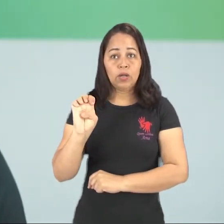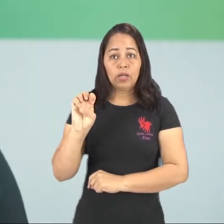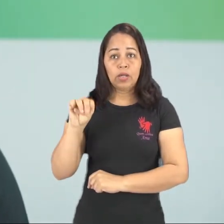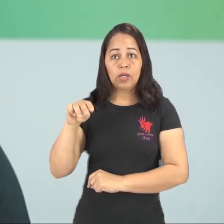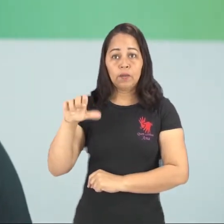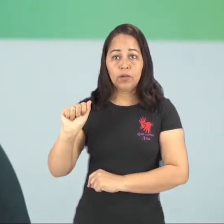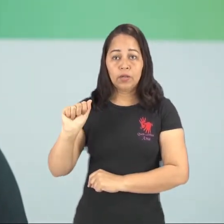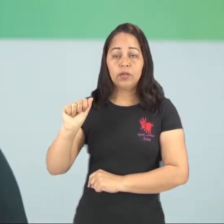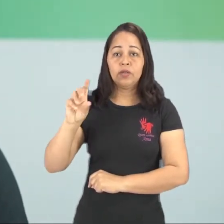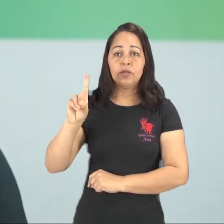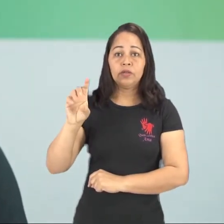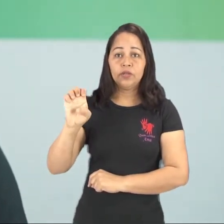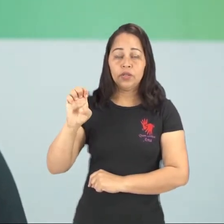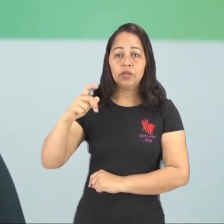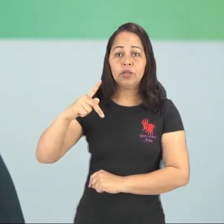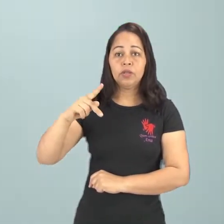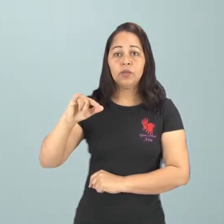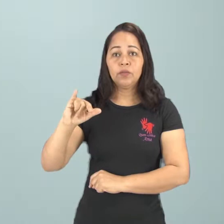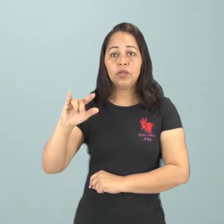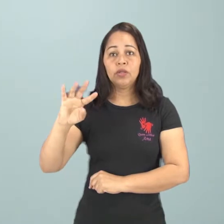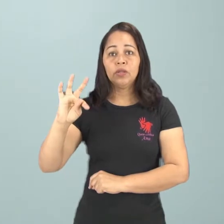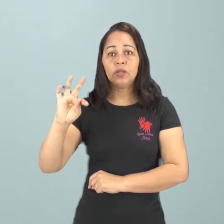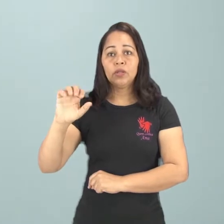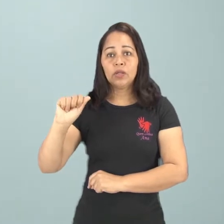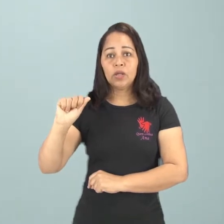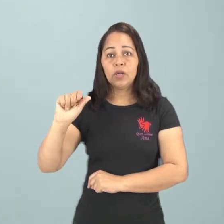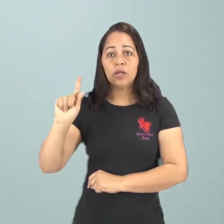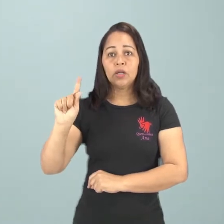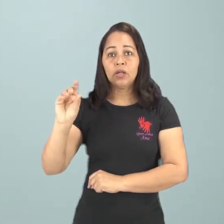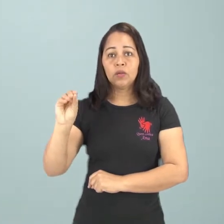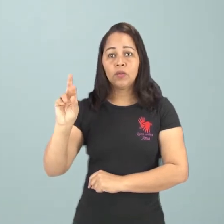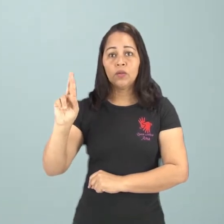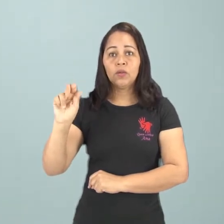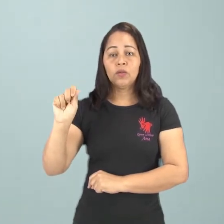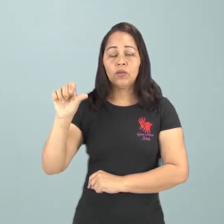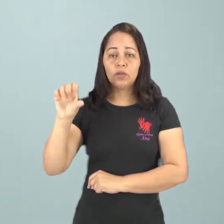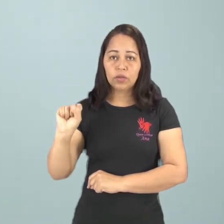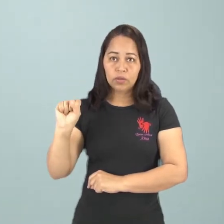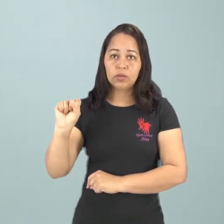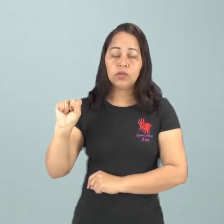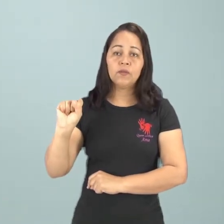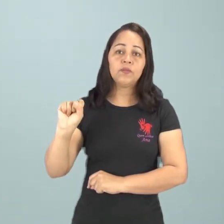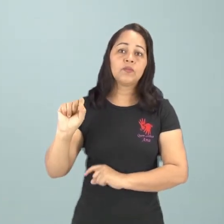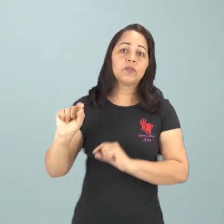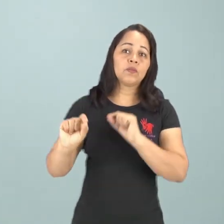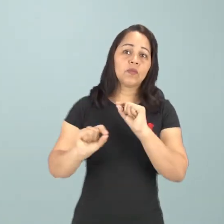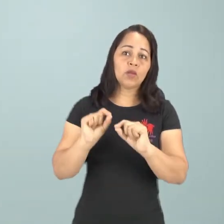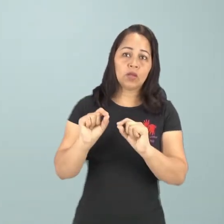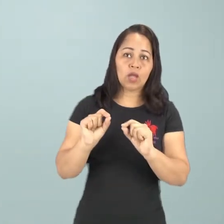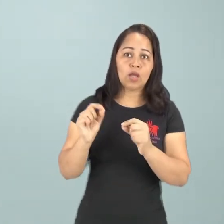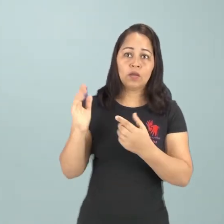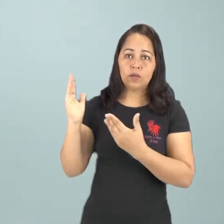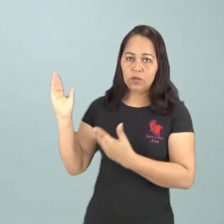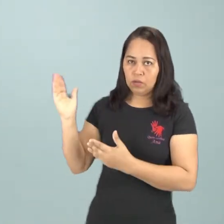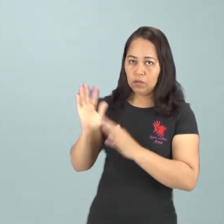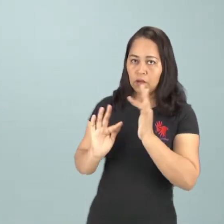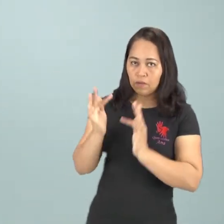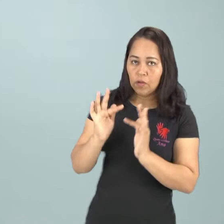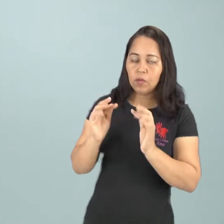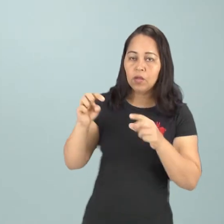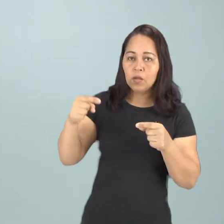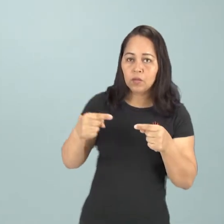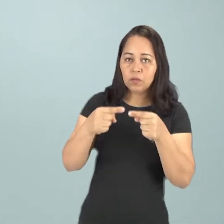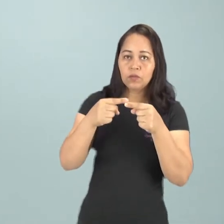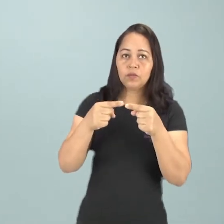ao quadrado é igual ao cateto adjacente ao quadrado mais o cateto oposto ao quadrado.